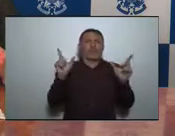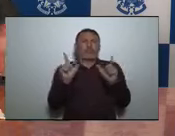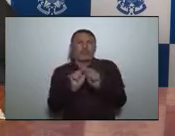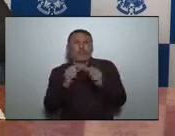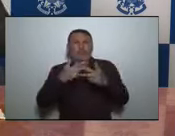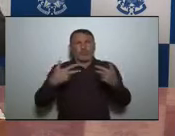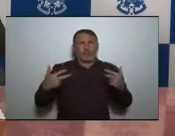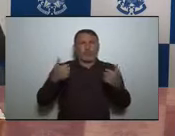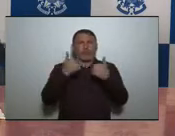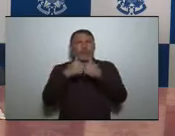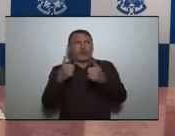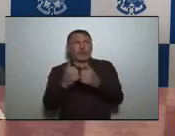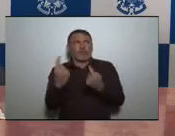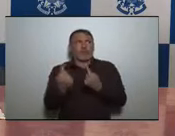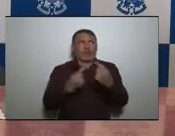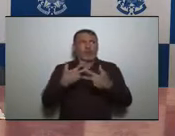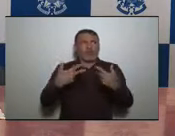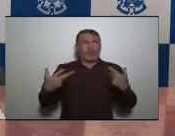público. Então,